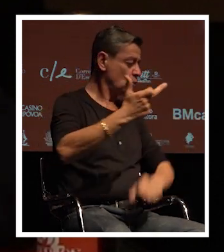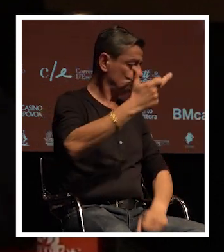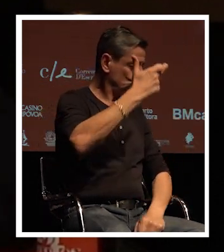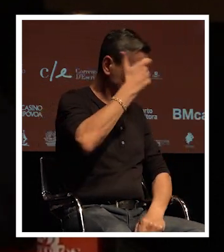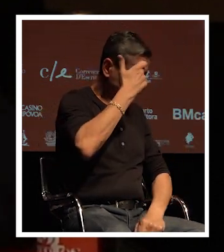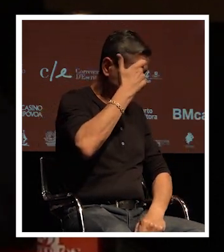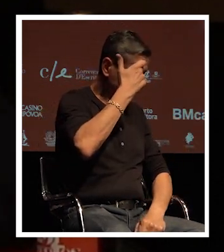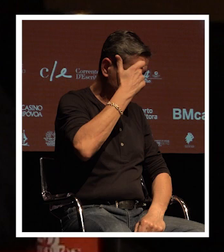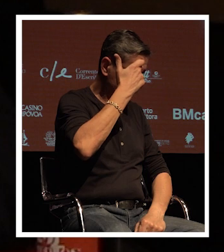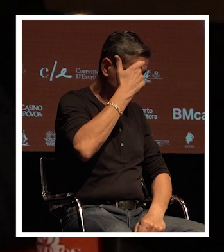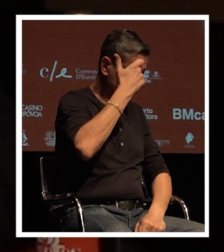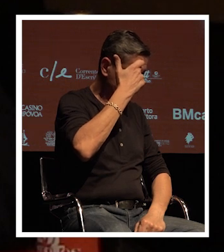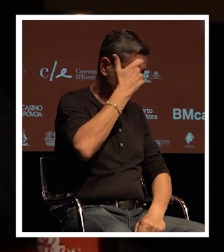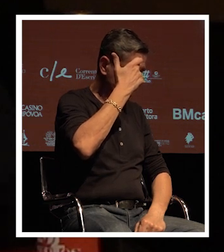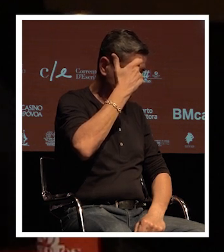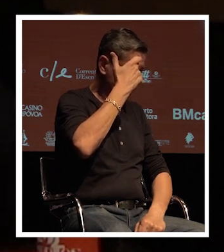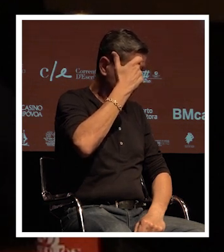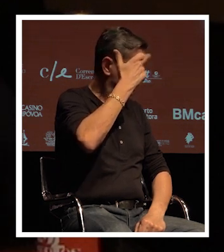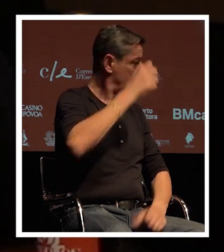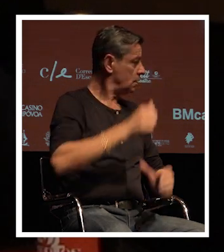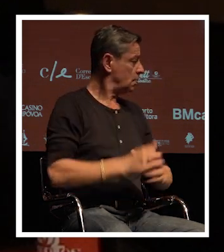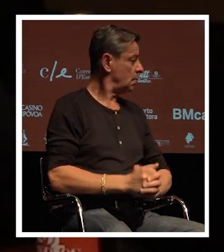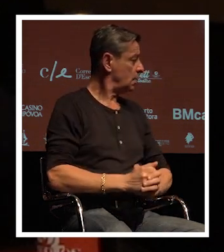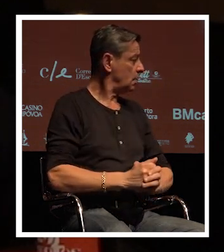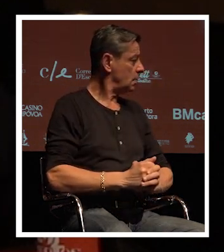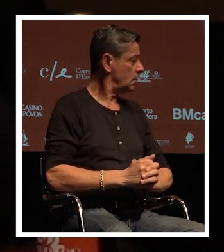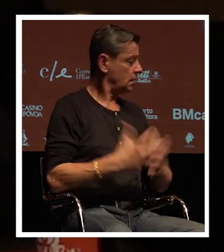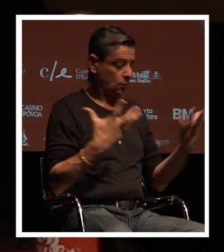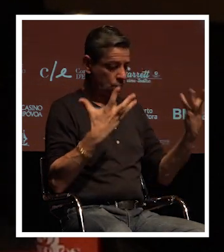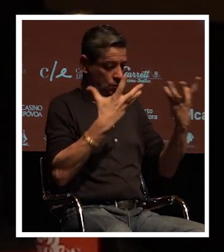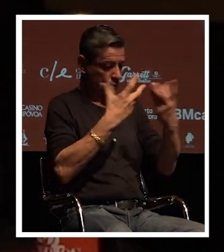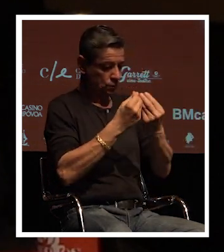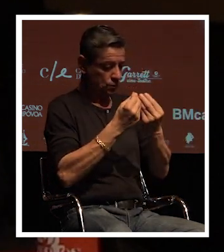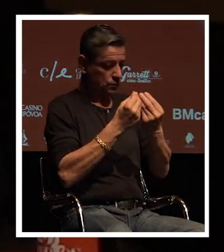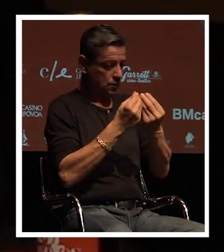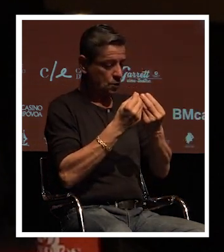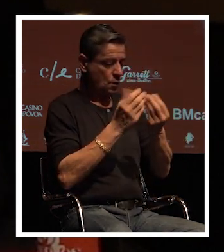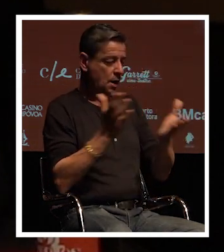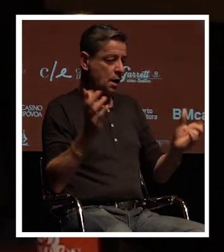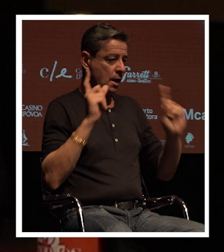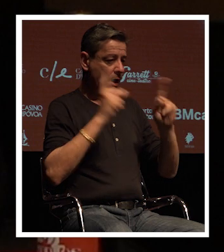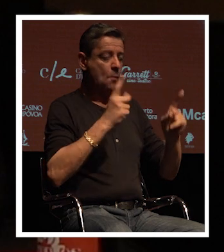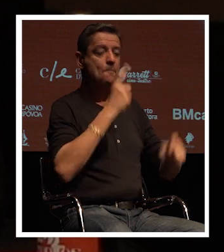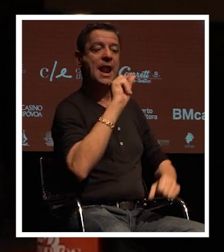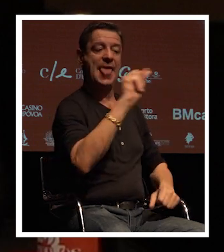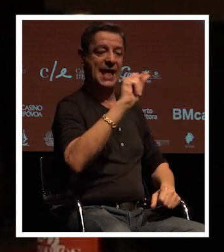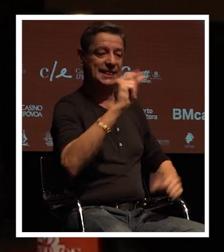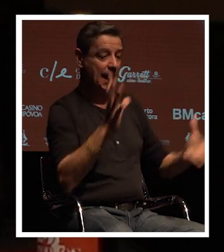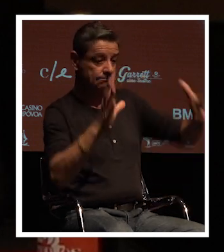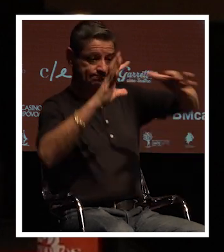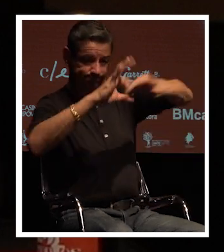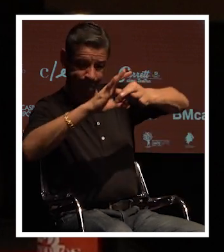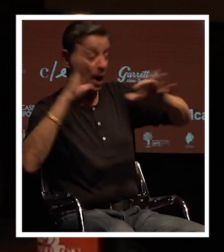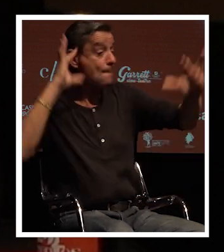um bocado na e na na junção e nos casamentos possíveis entre uma letra e uma música